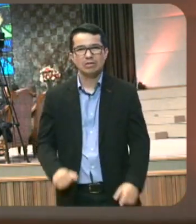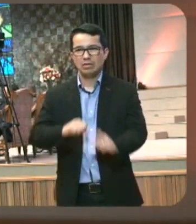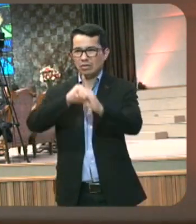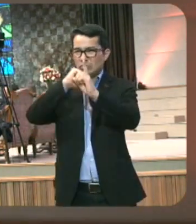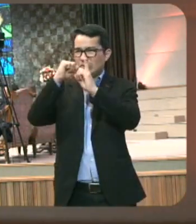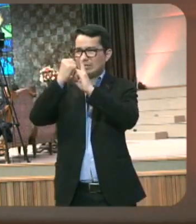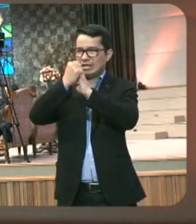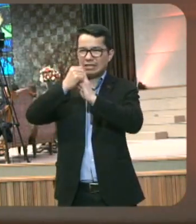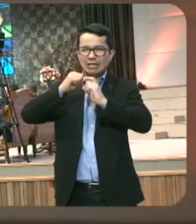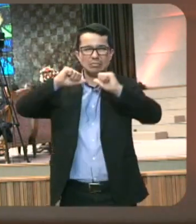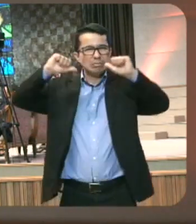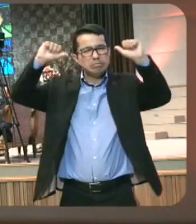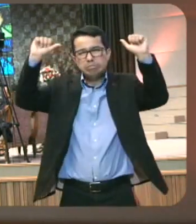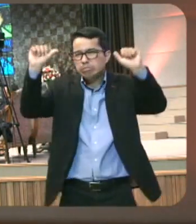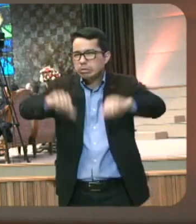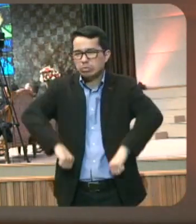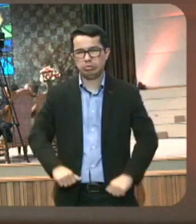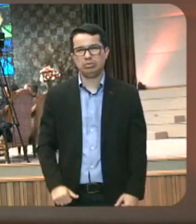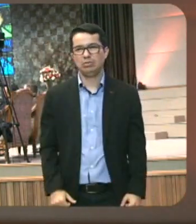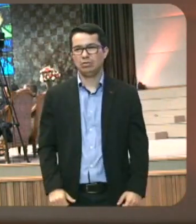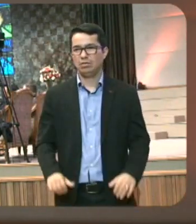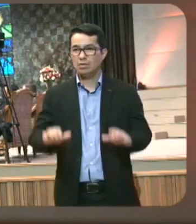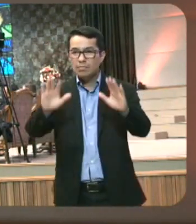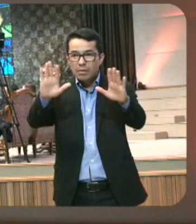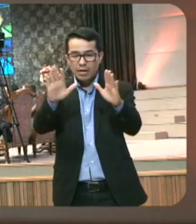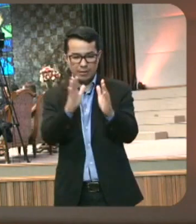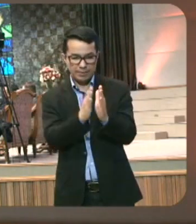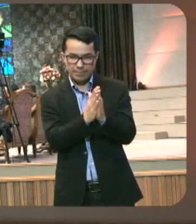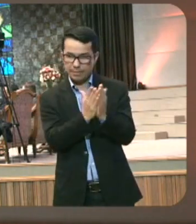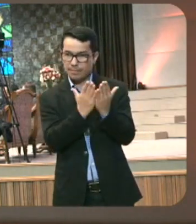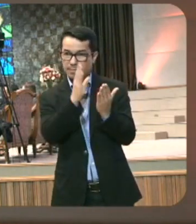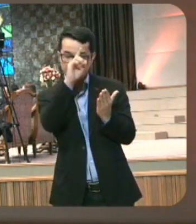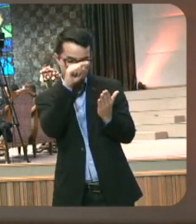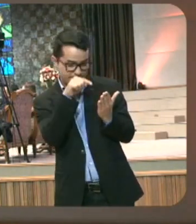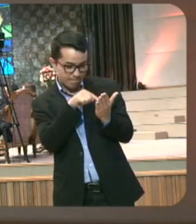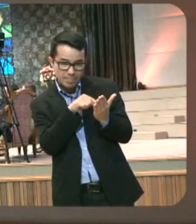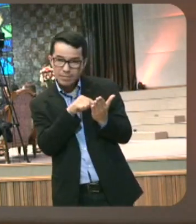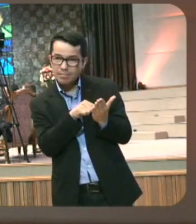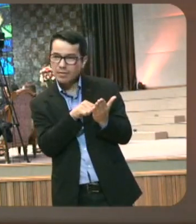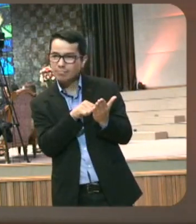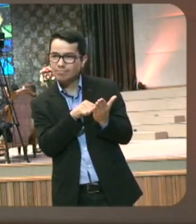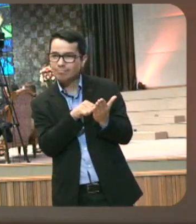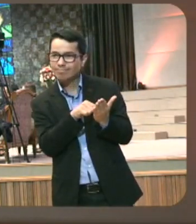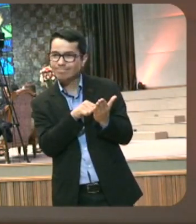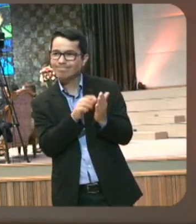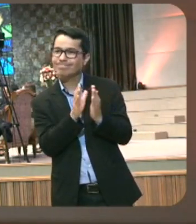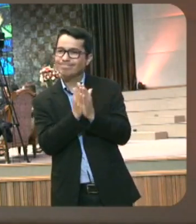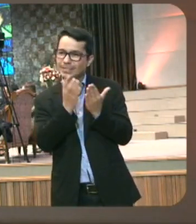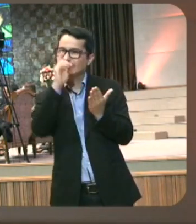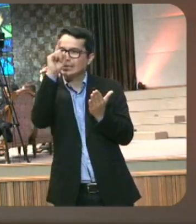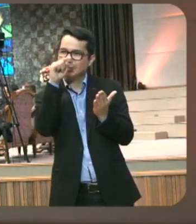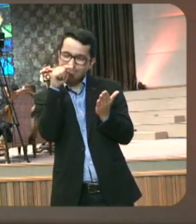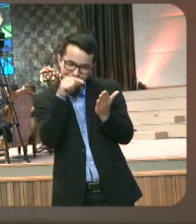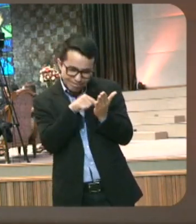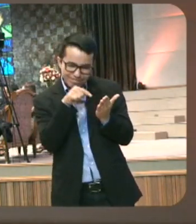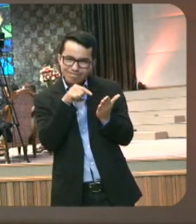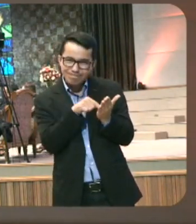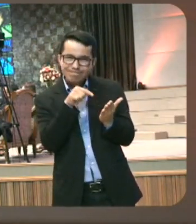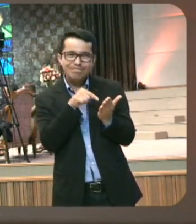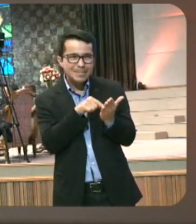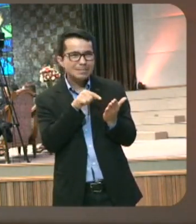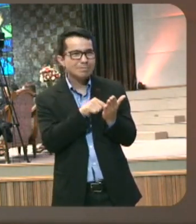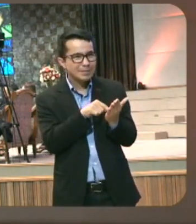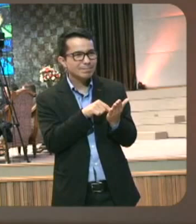aspectos. Mas a palavra de Deus está nos chamando para um outro valor. O valor